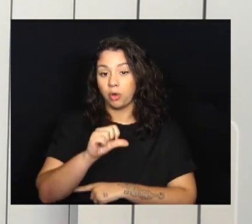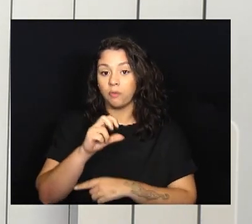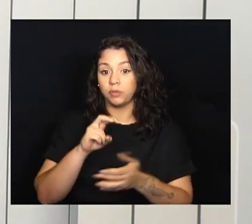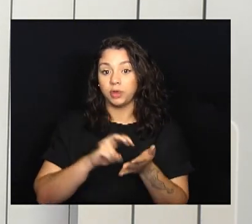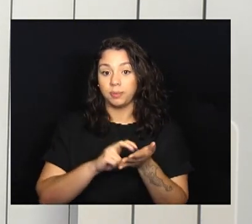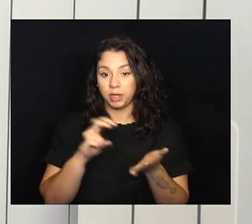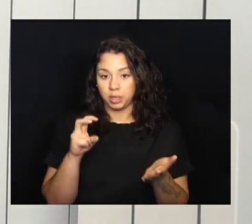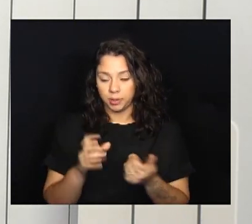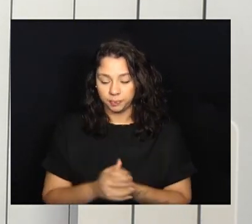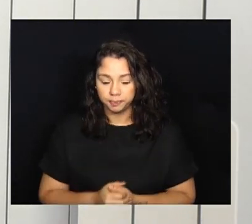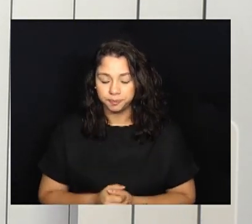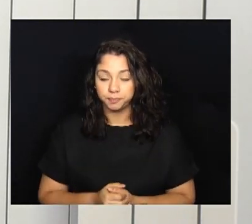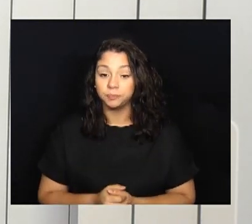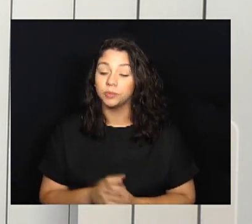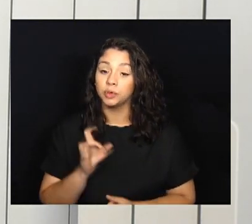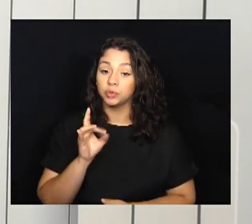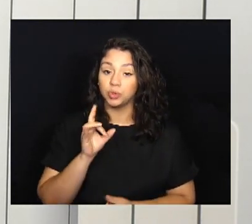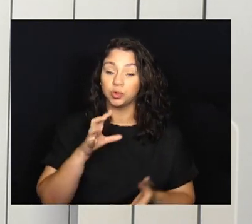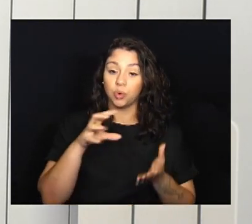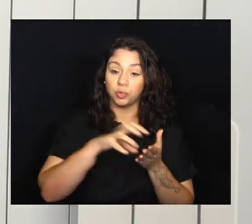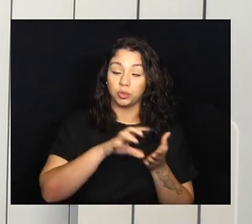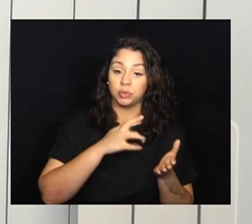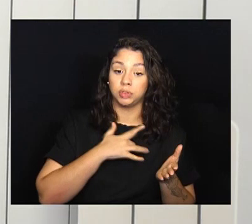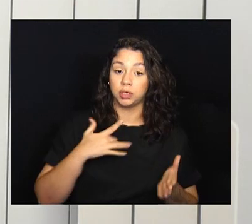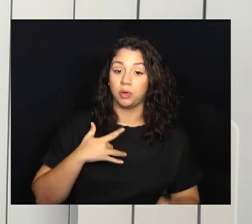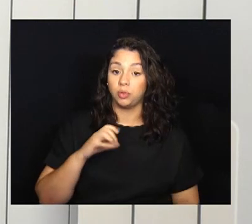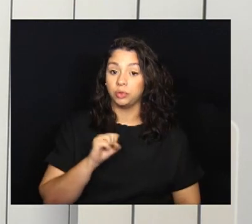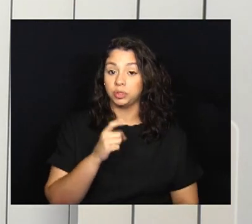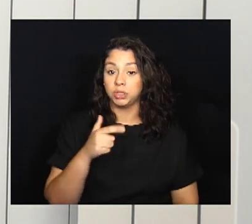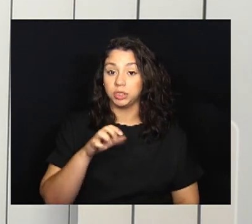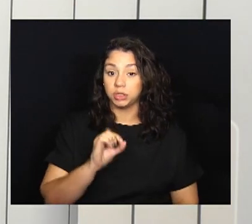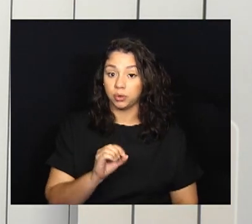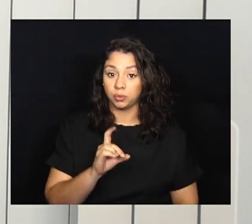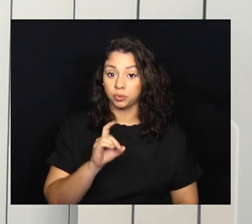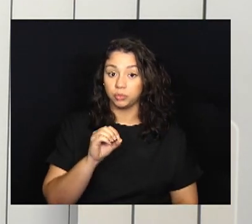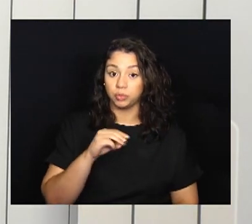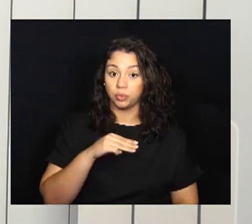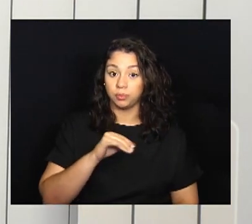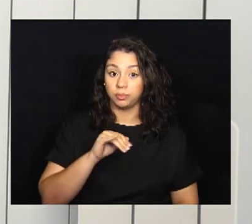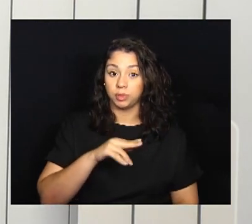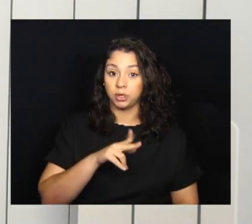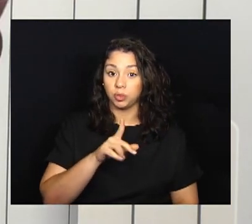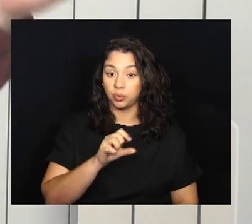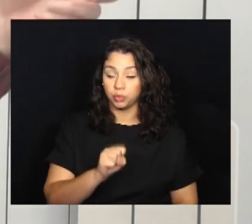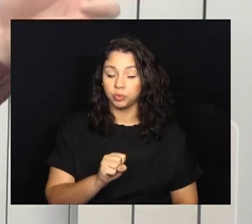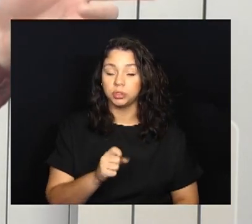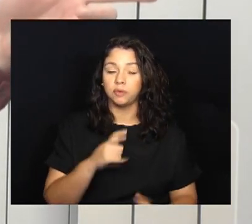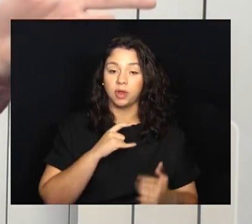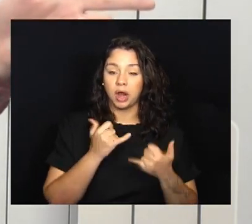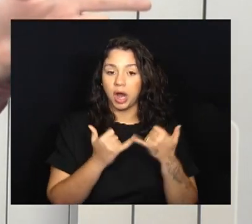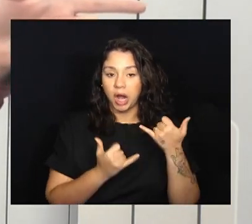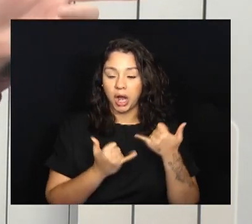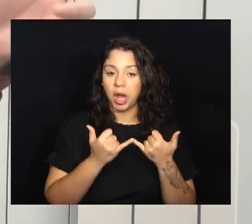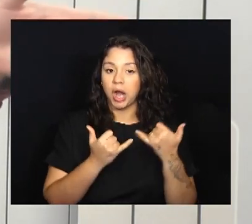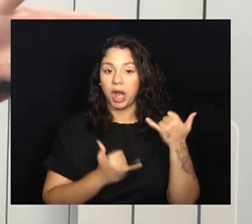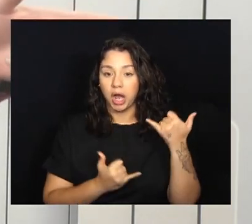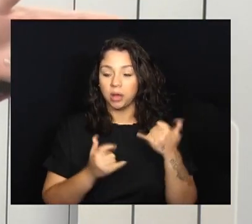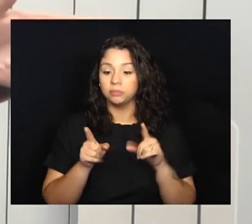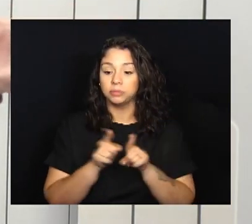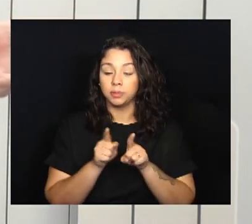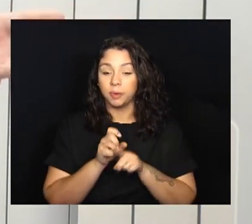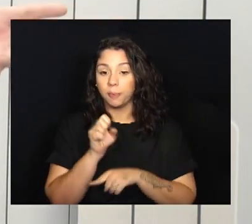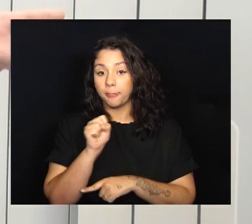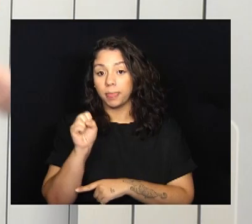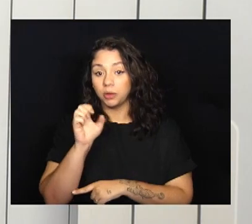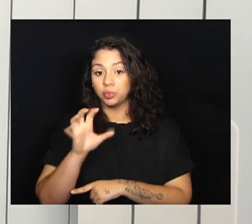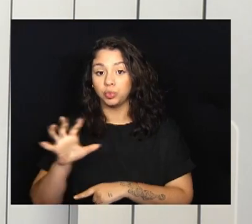manhã. Apenas o Centro de Saúde São Domingos ficou com instabilidade na rede. Na região sudoeste, foi